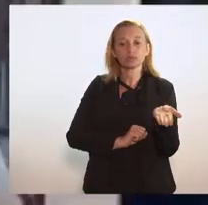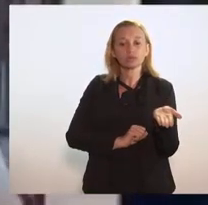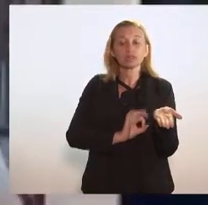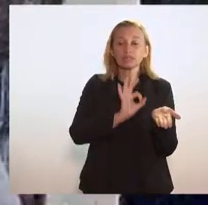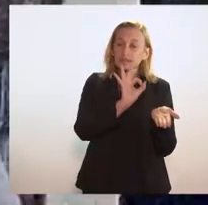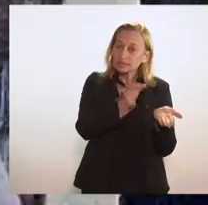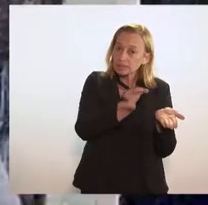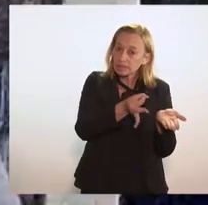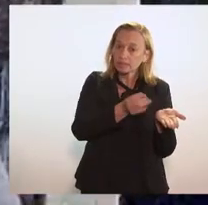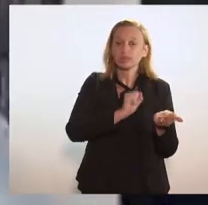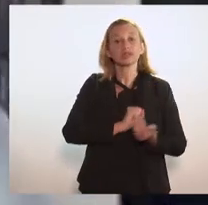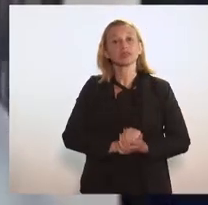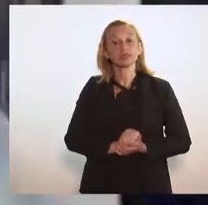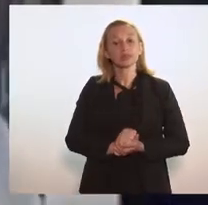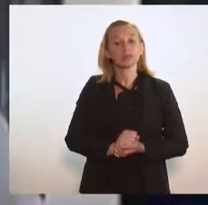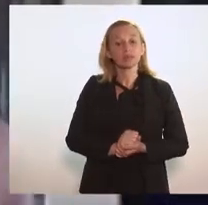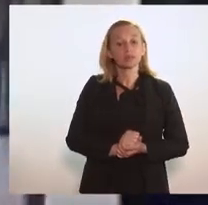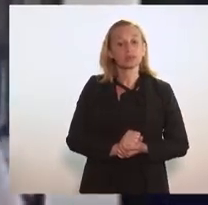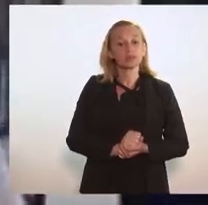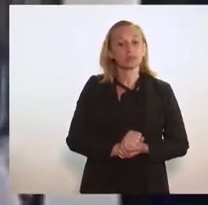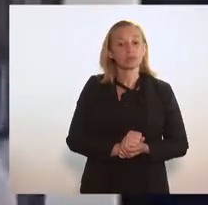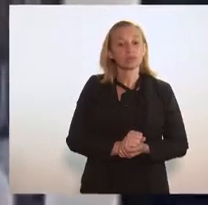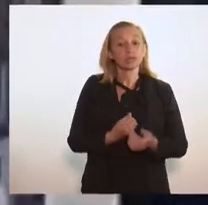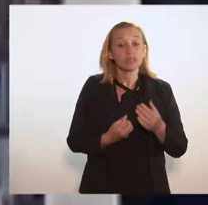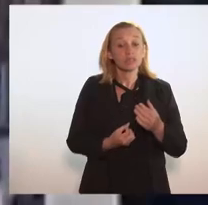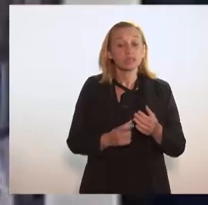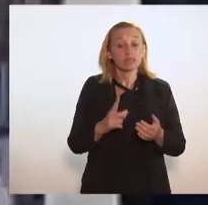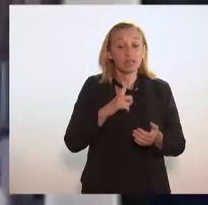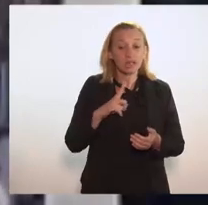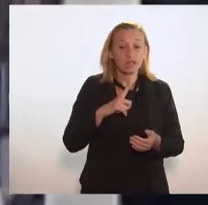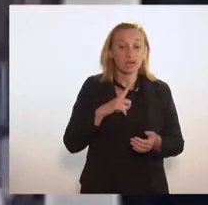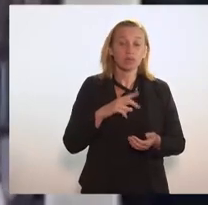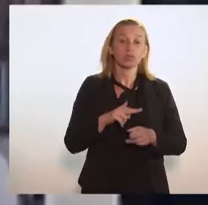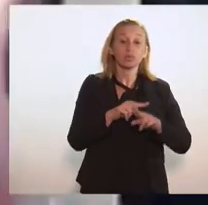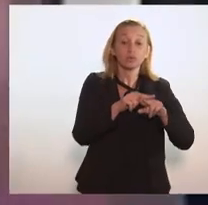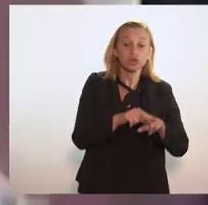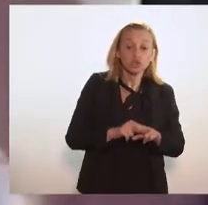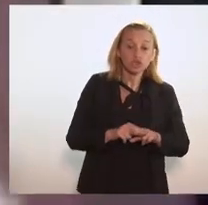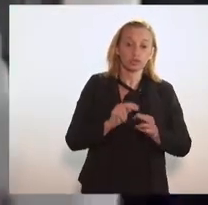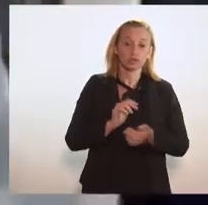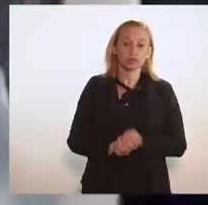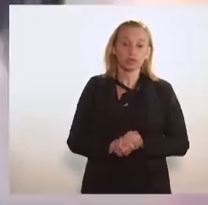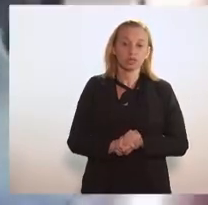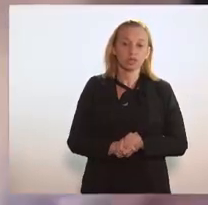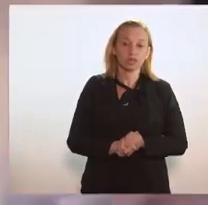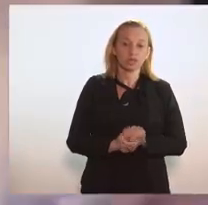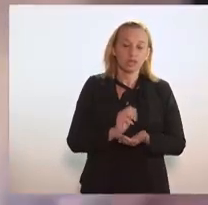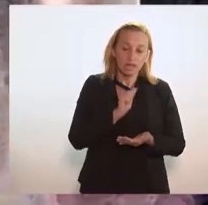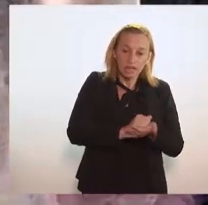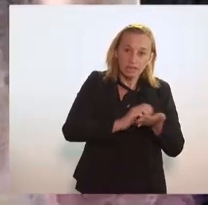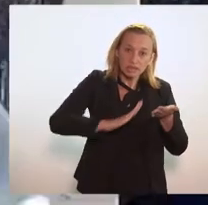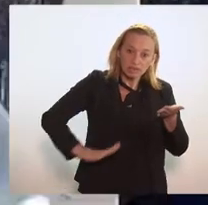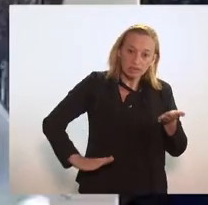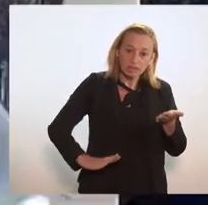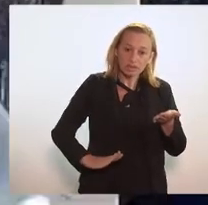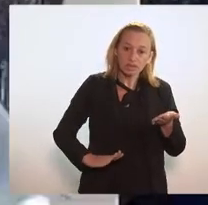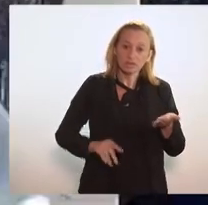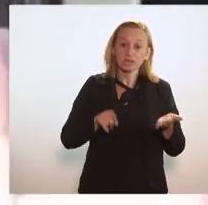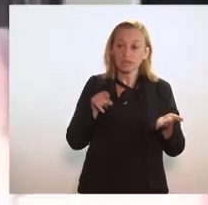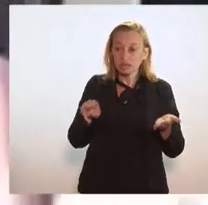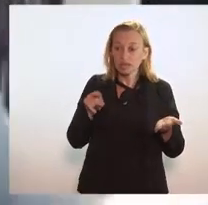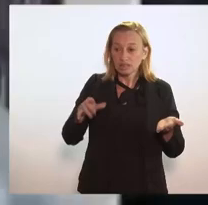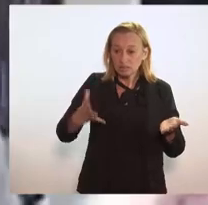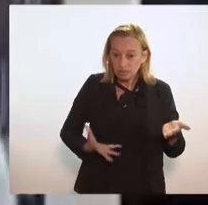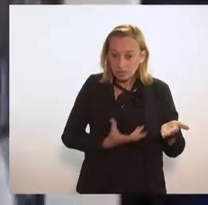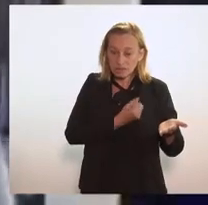automaticamente surgiram o ponta da actividade destes que foram